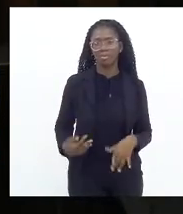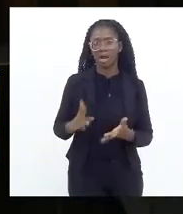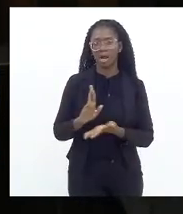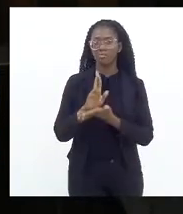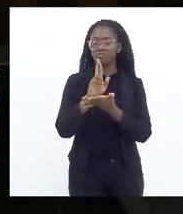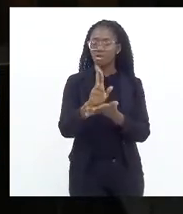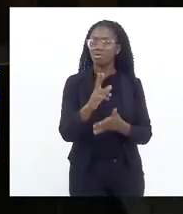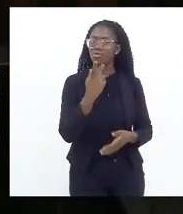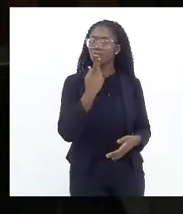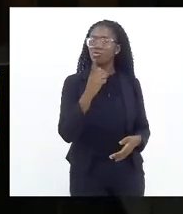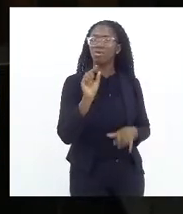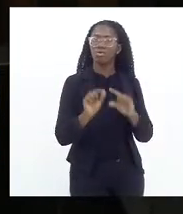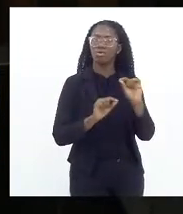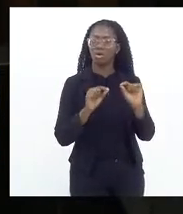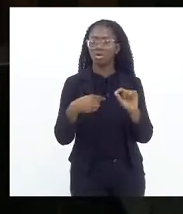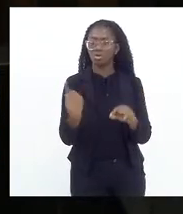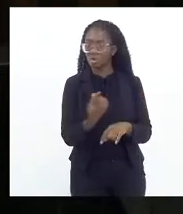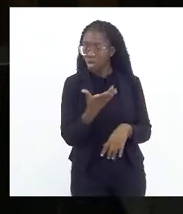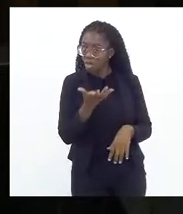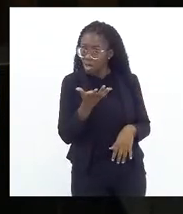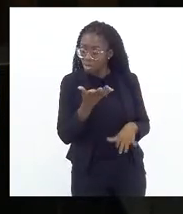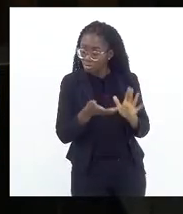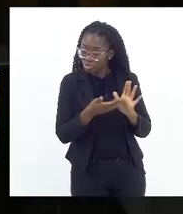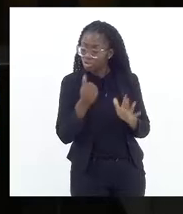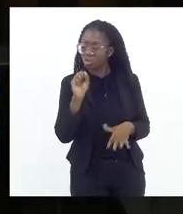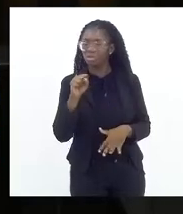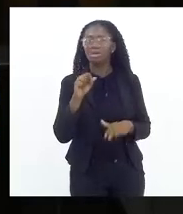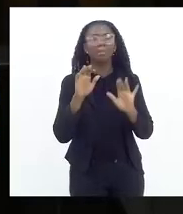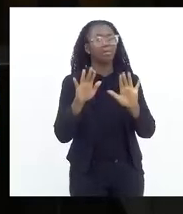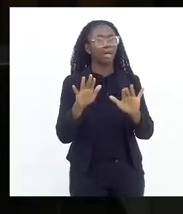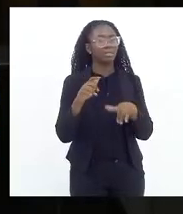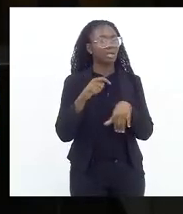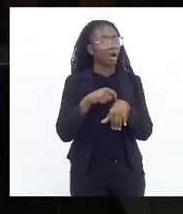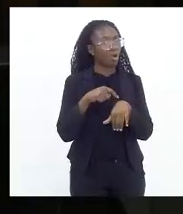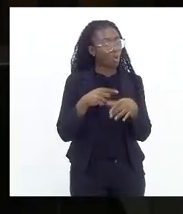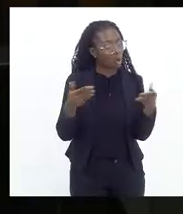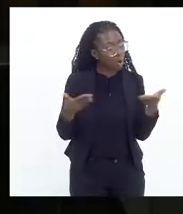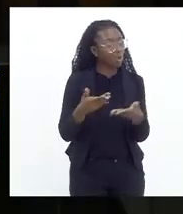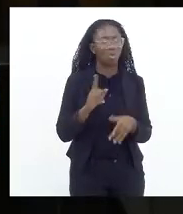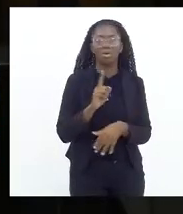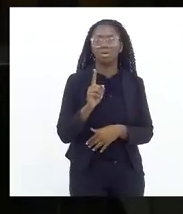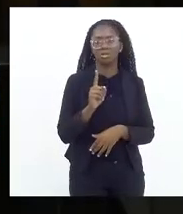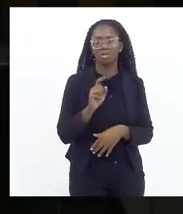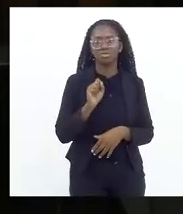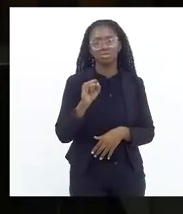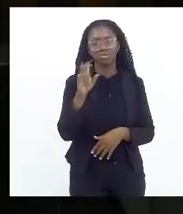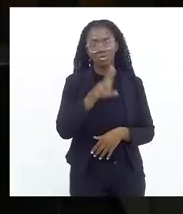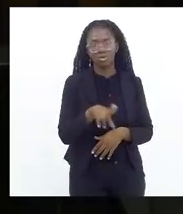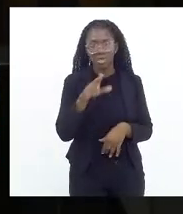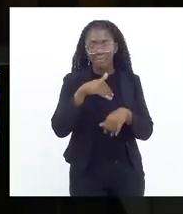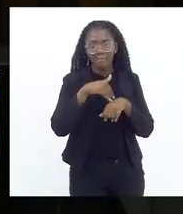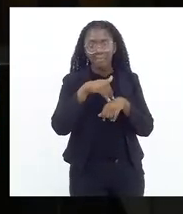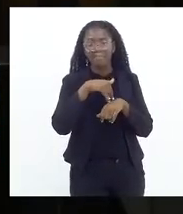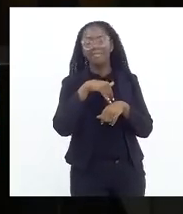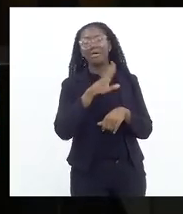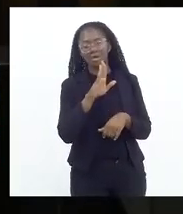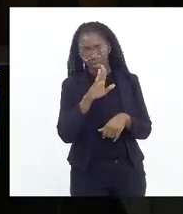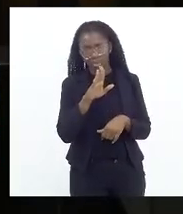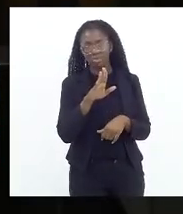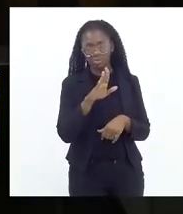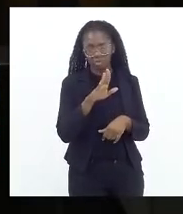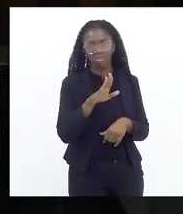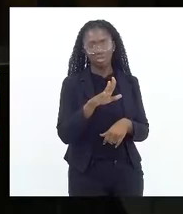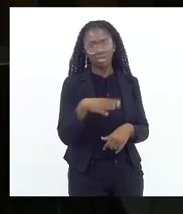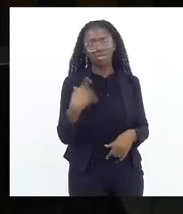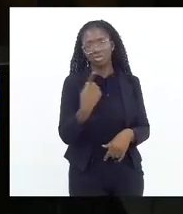diz: todos queremos tirar, mas ainda não é a hora. Se usarmos mais um pouco, vamos poder